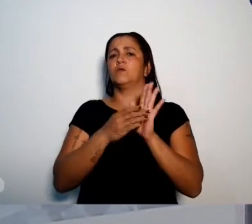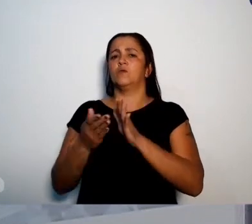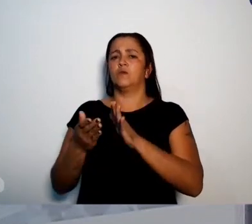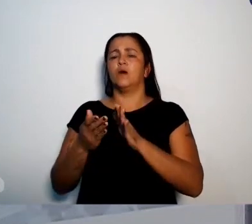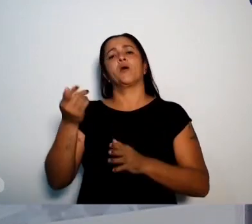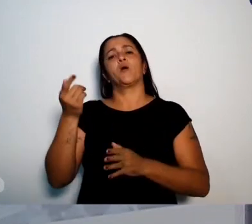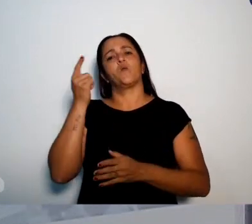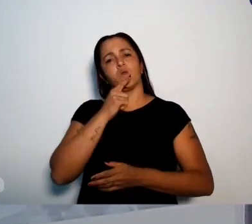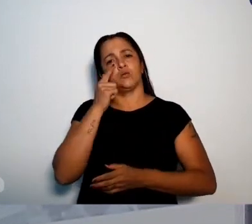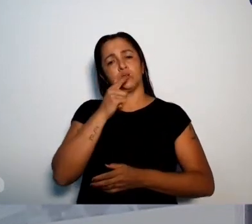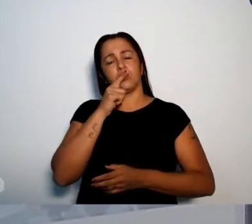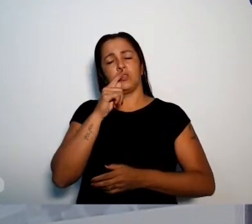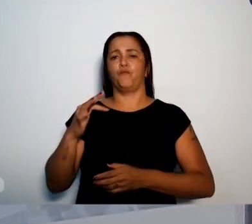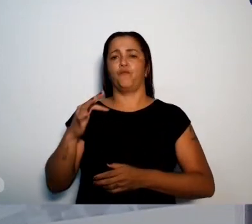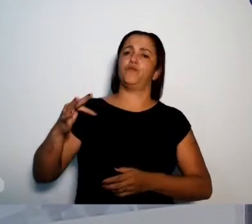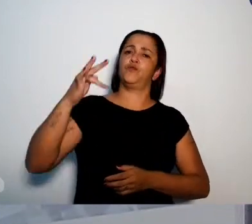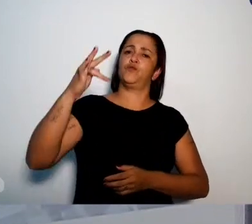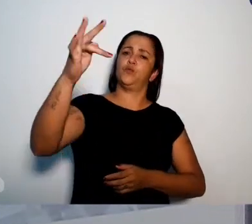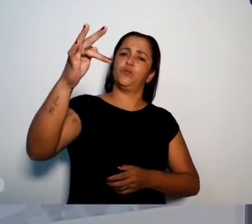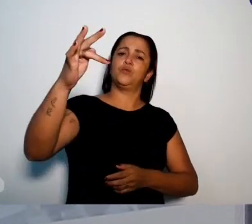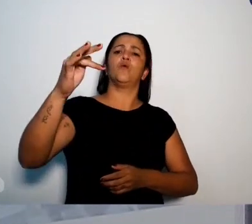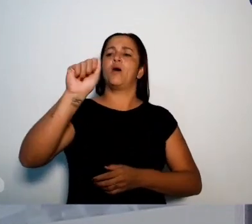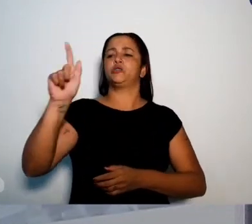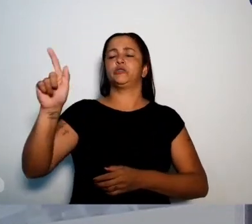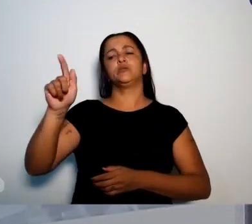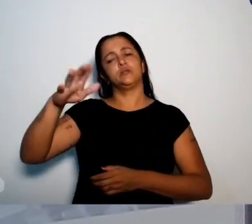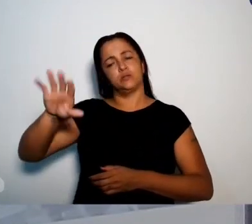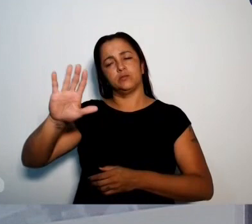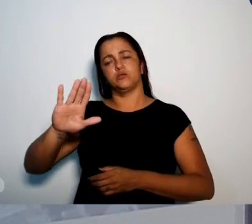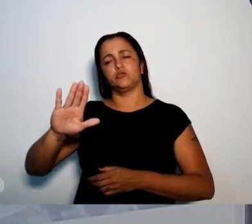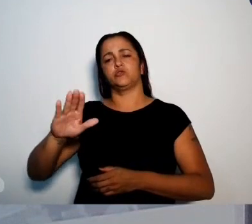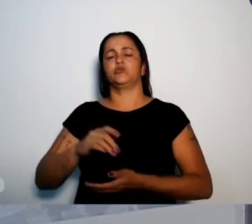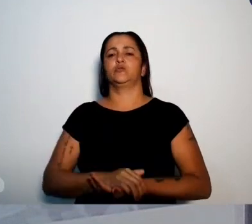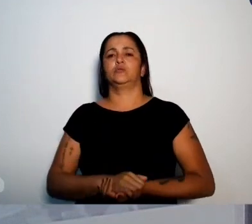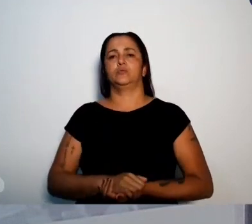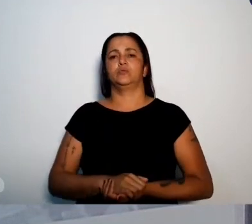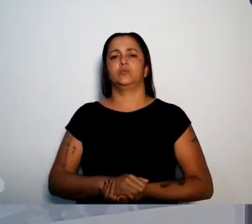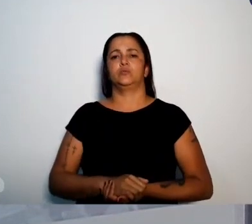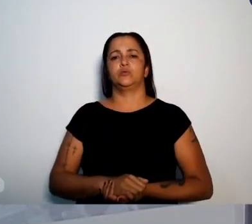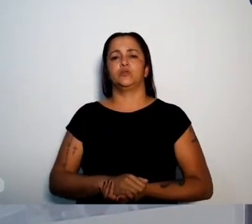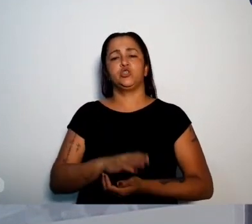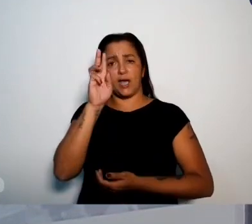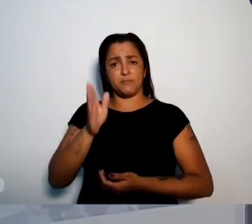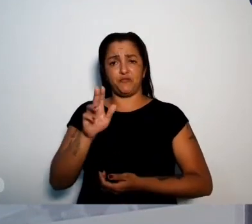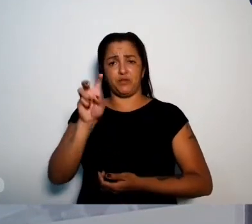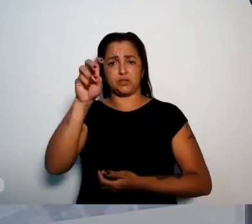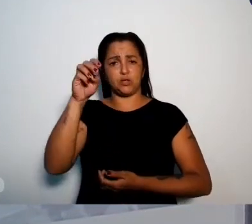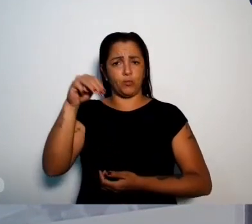futuro uma agência bancária nessa região. Outro assunto também, o